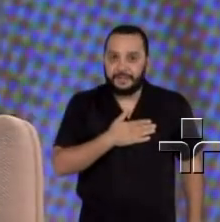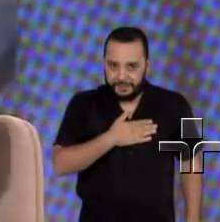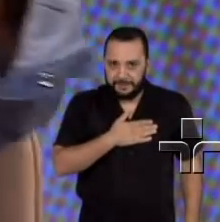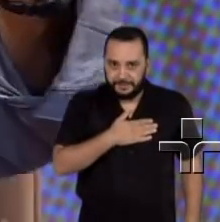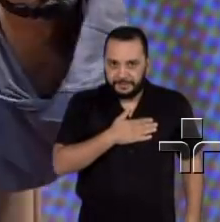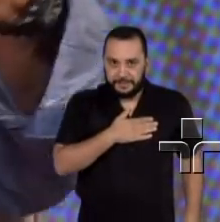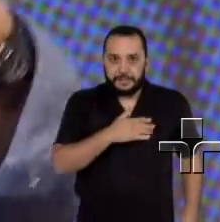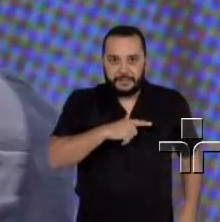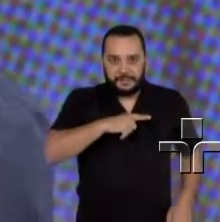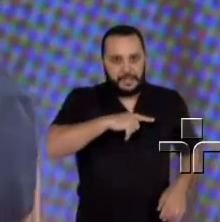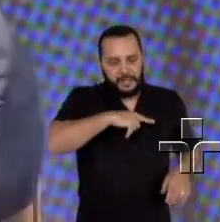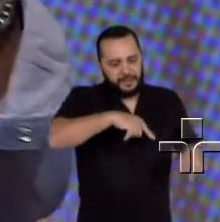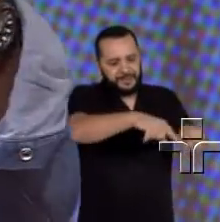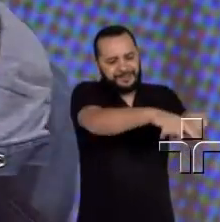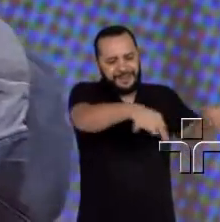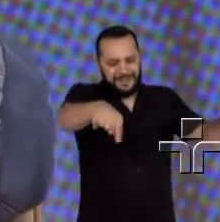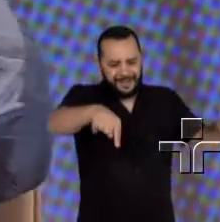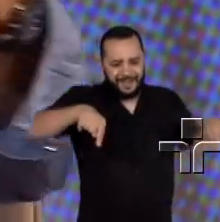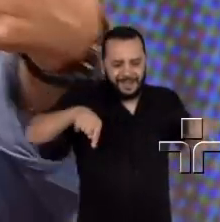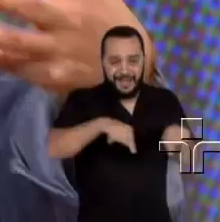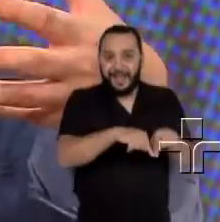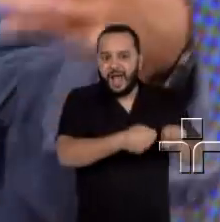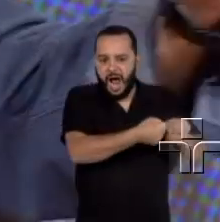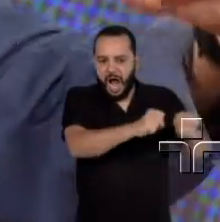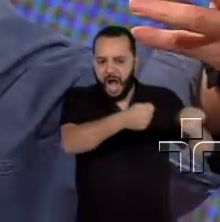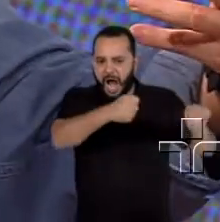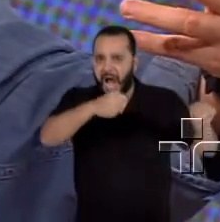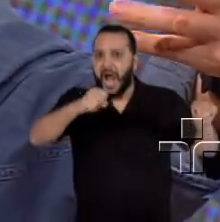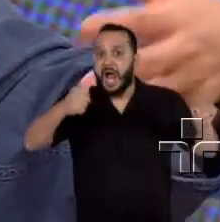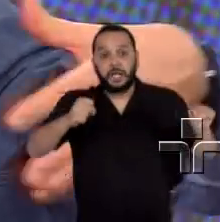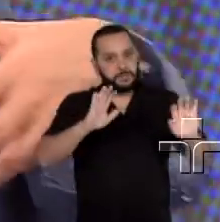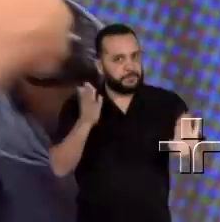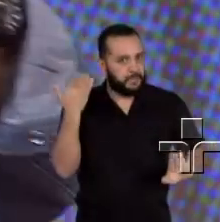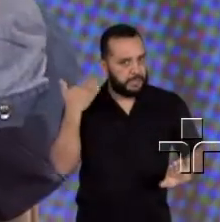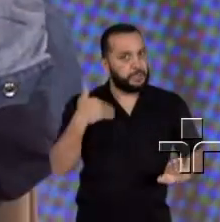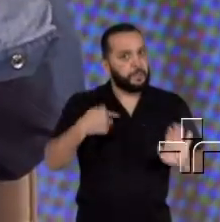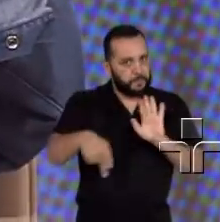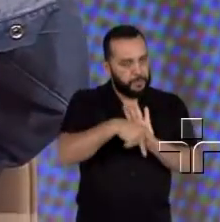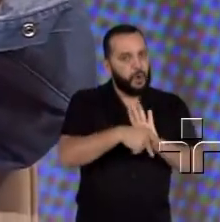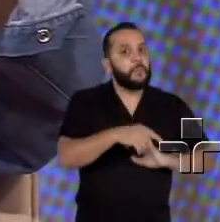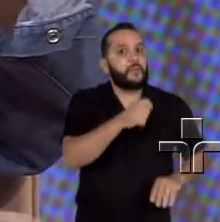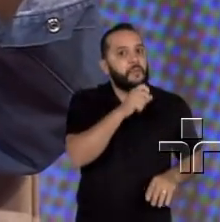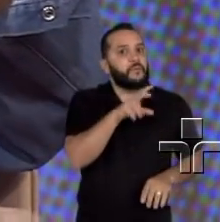a grande terra que pertencia ao meu avô, pai de meu pai,